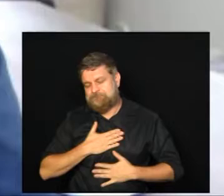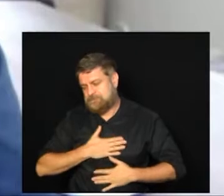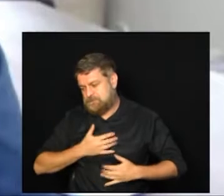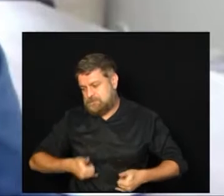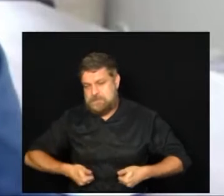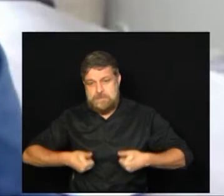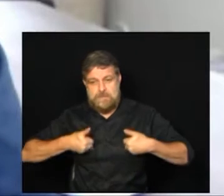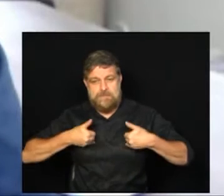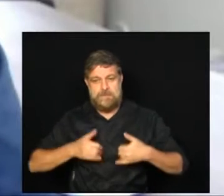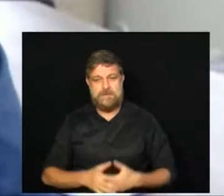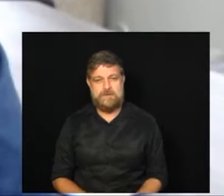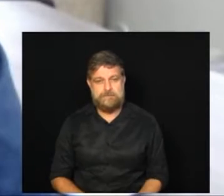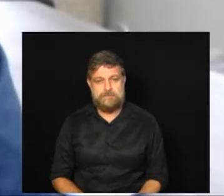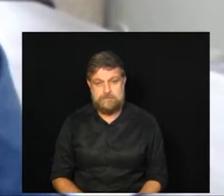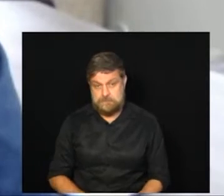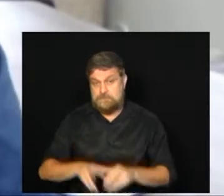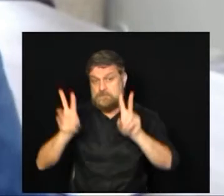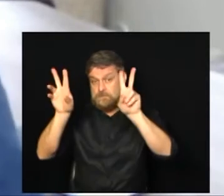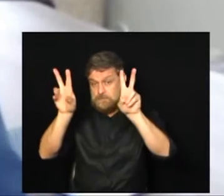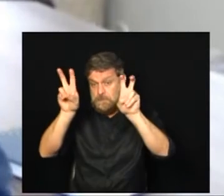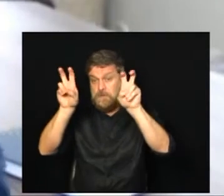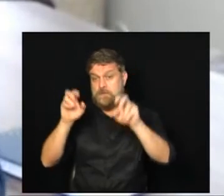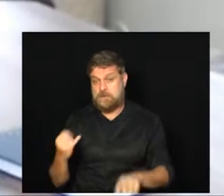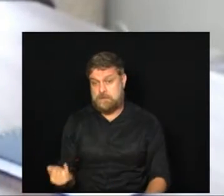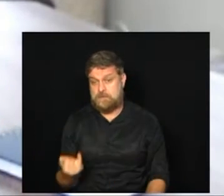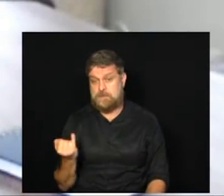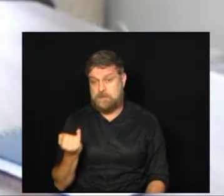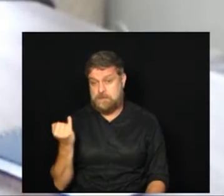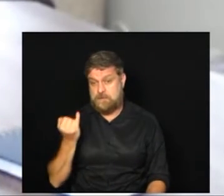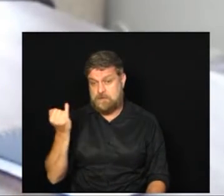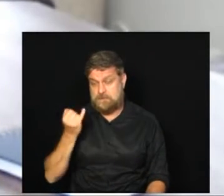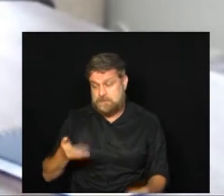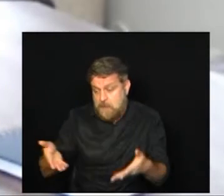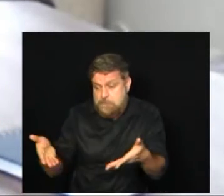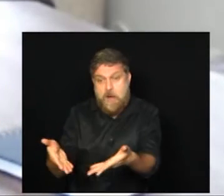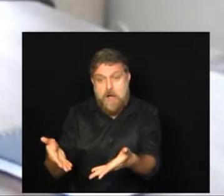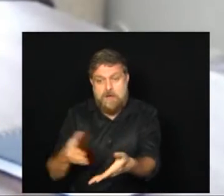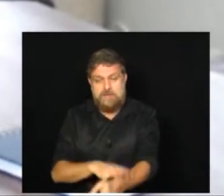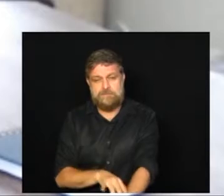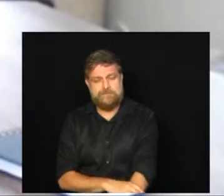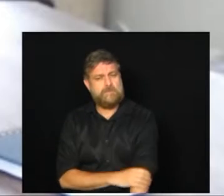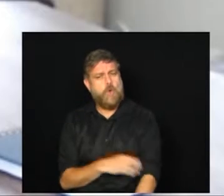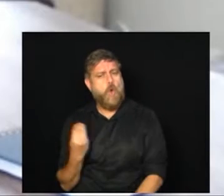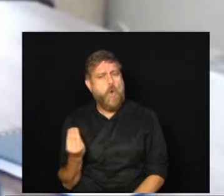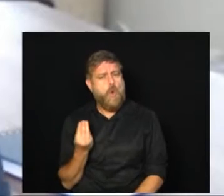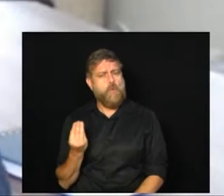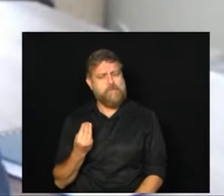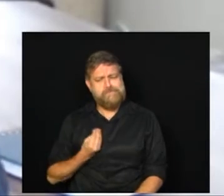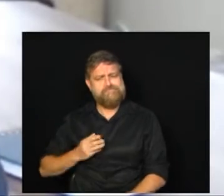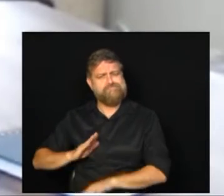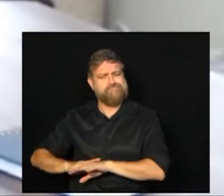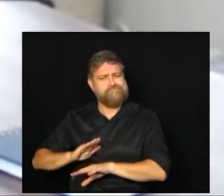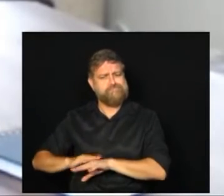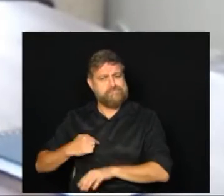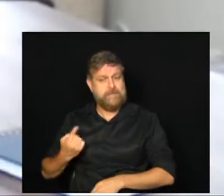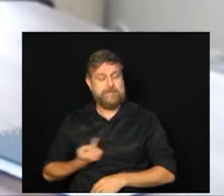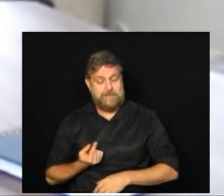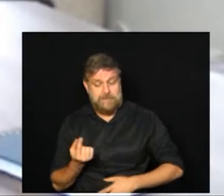prazer. E é um tema muito importante, extremamente atual, né? Como é que a gente faz para lidar com as